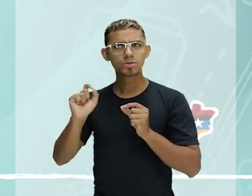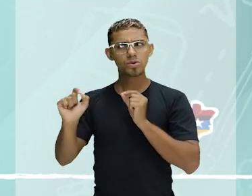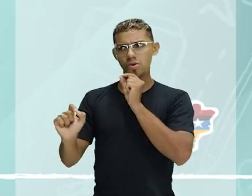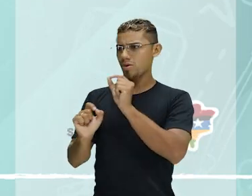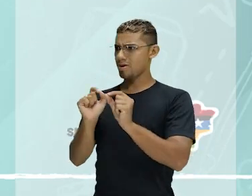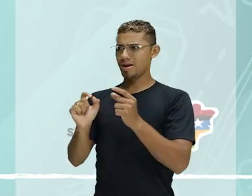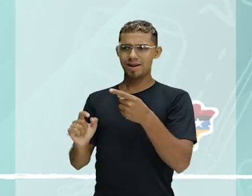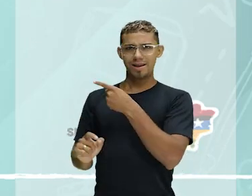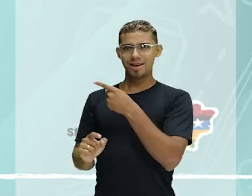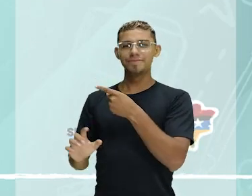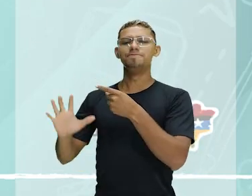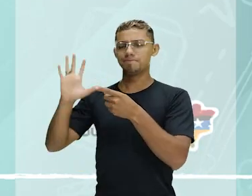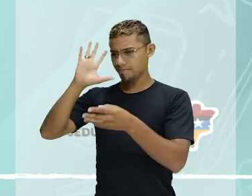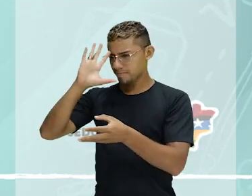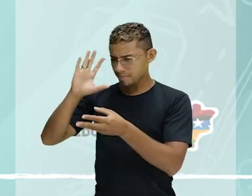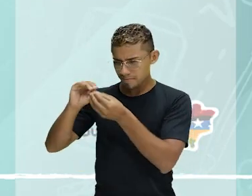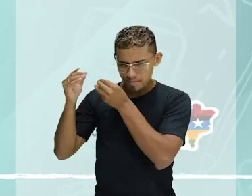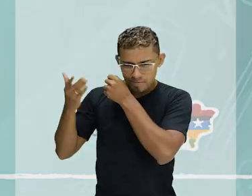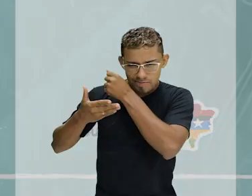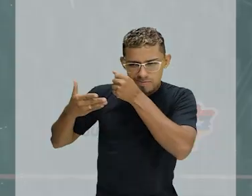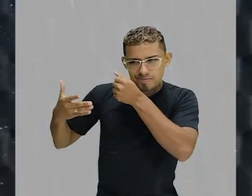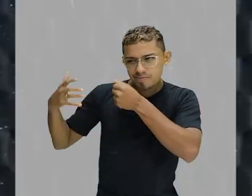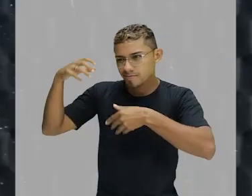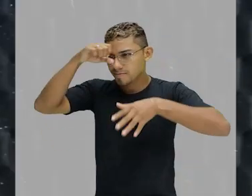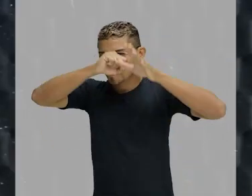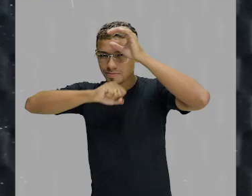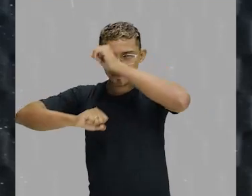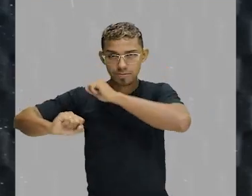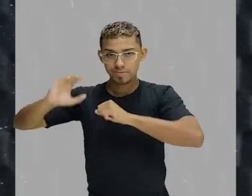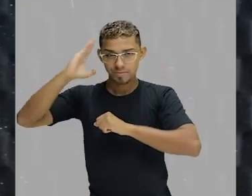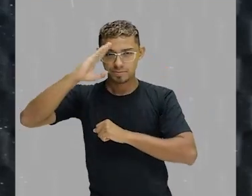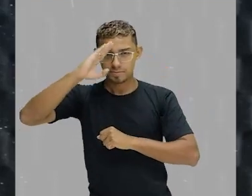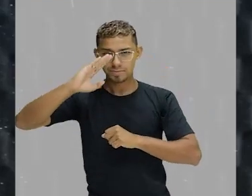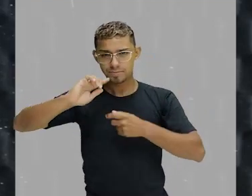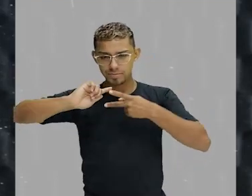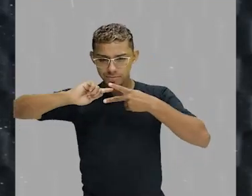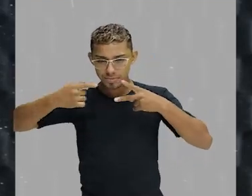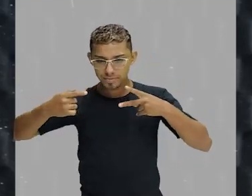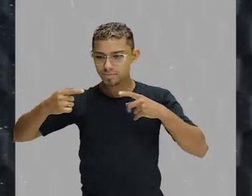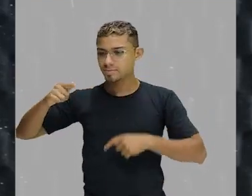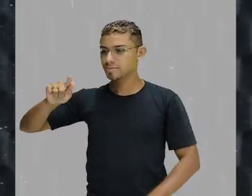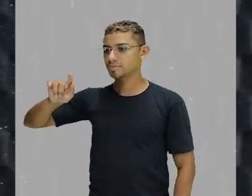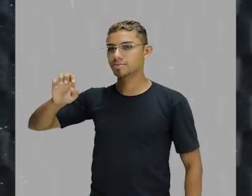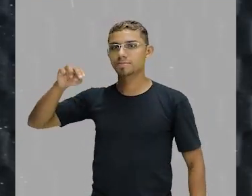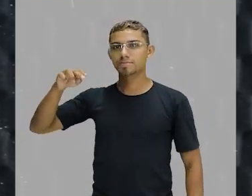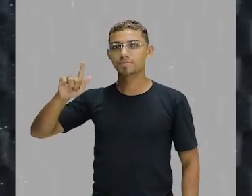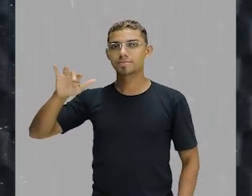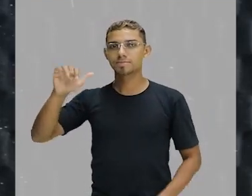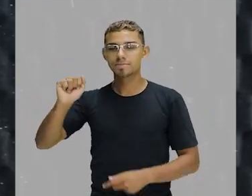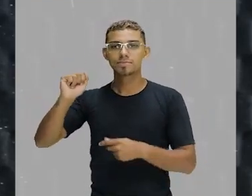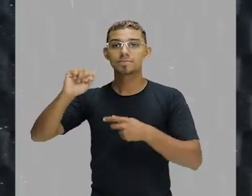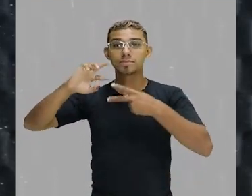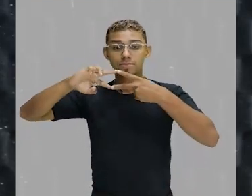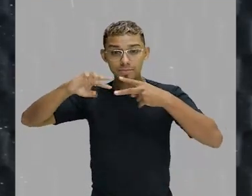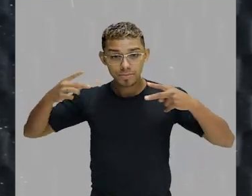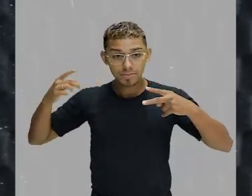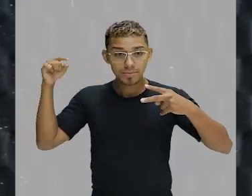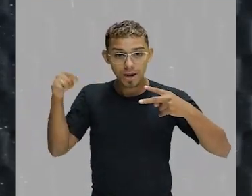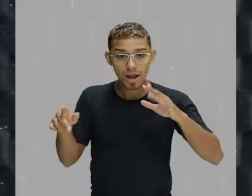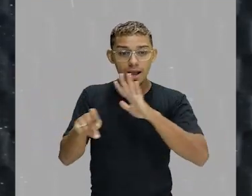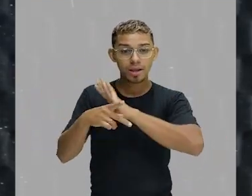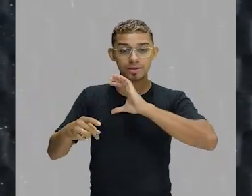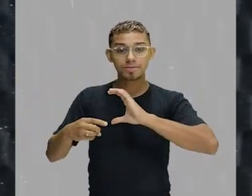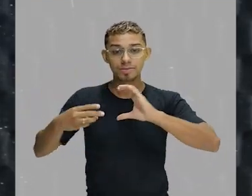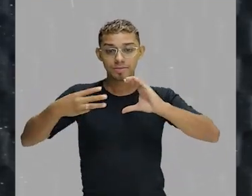conhecimentos básicos necessários para que vocês entendam a genética. E a meiose, que é um tipo de divisão celular, é importante